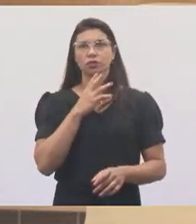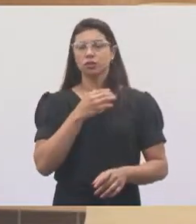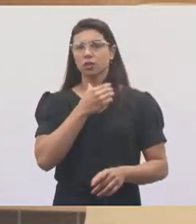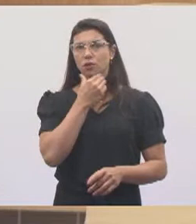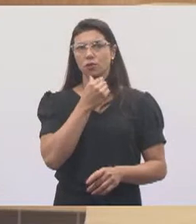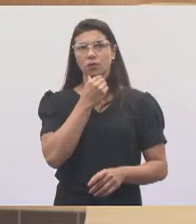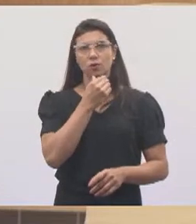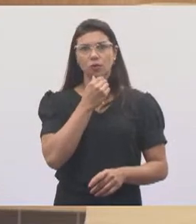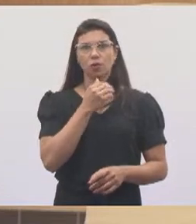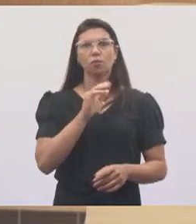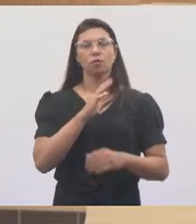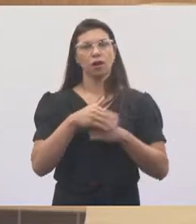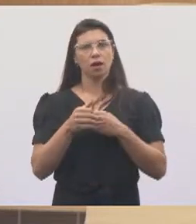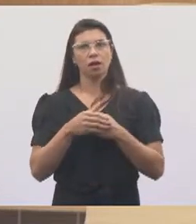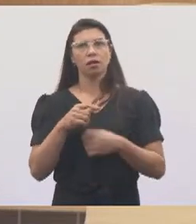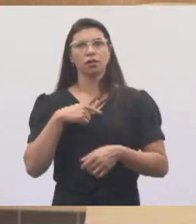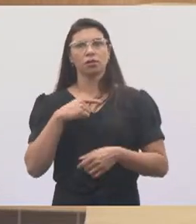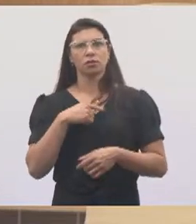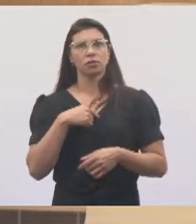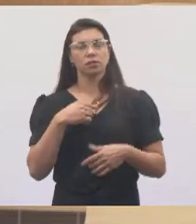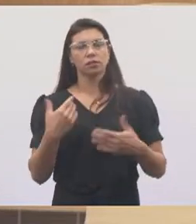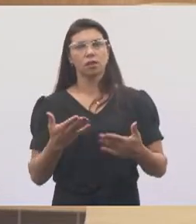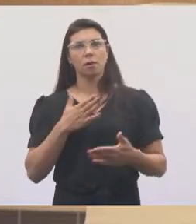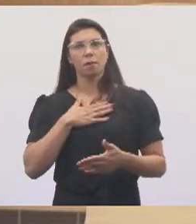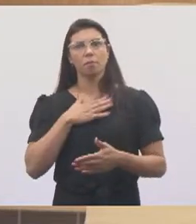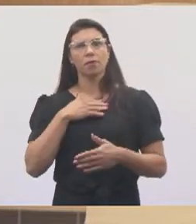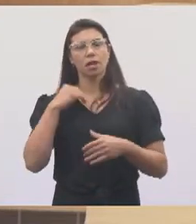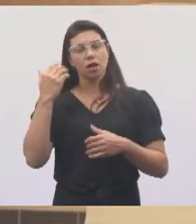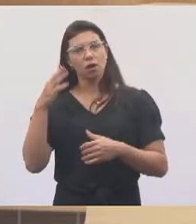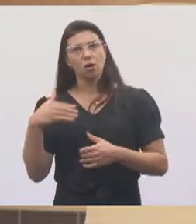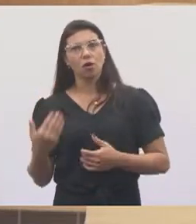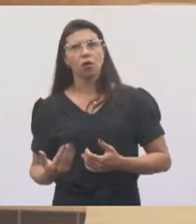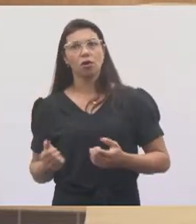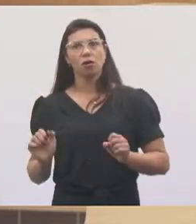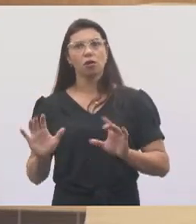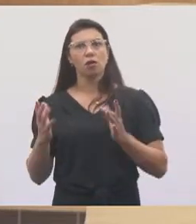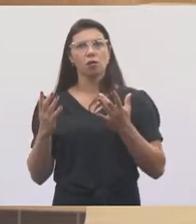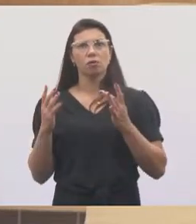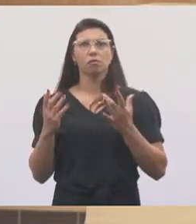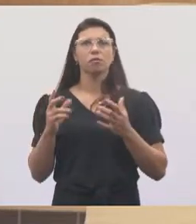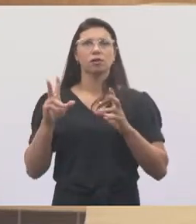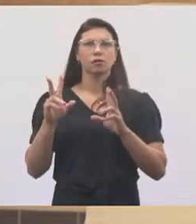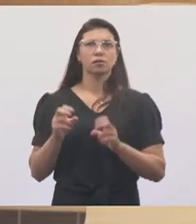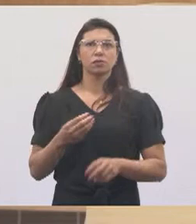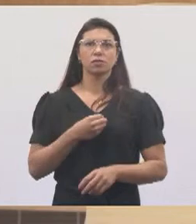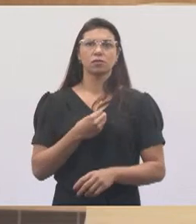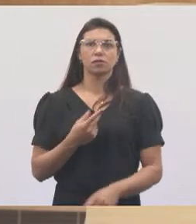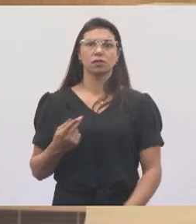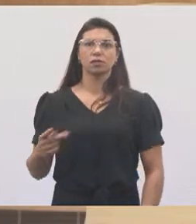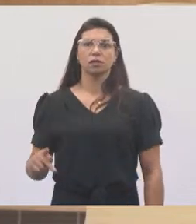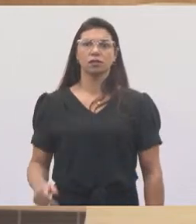enorme por ele. Fica aqui, então, a minha homenagem, não é? Eu tenho certeza que todos aqui serão também.